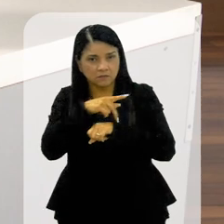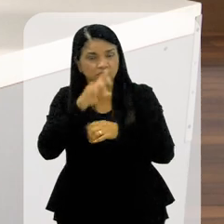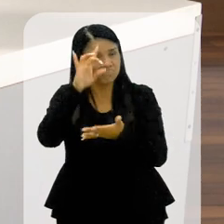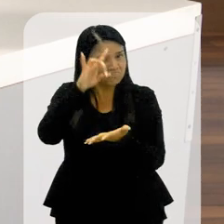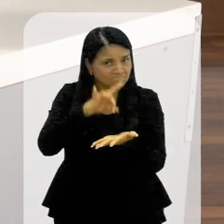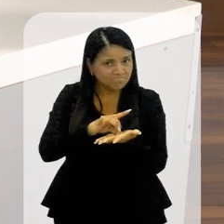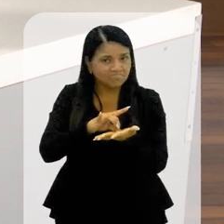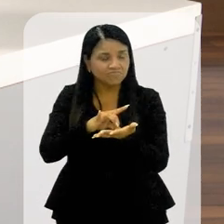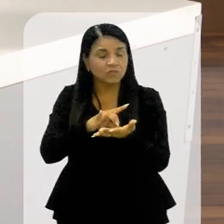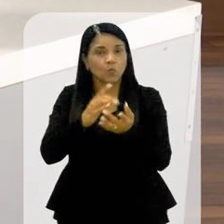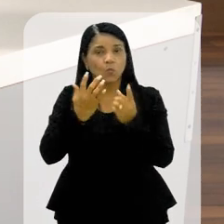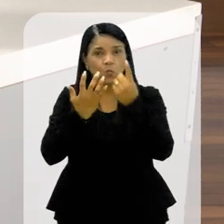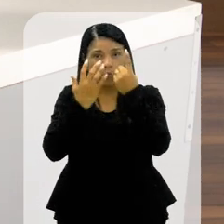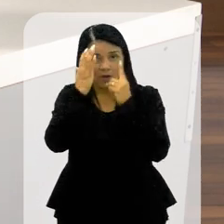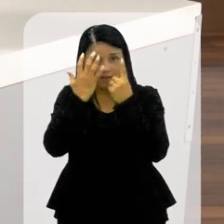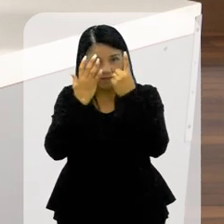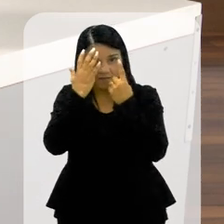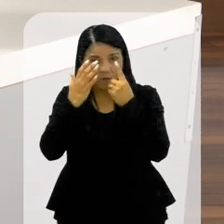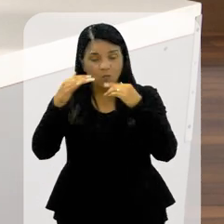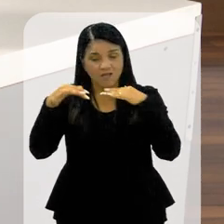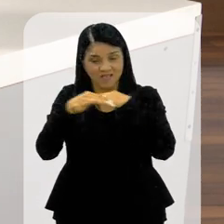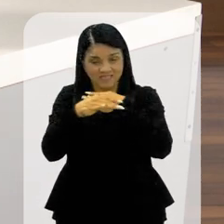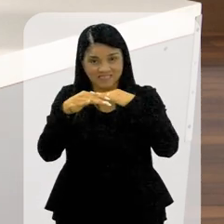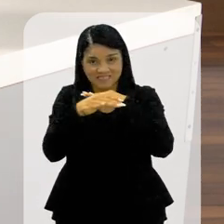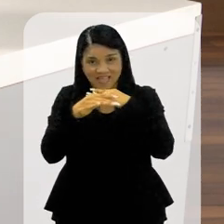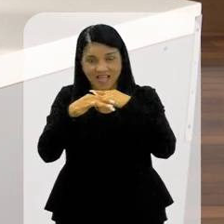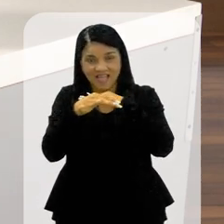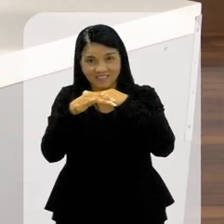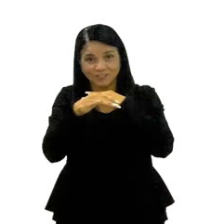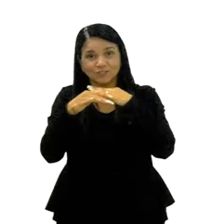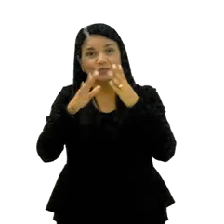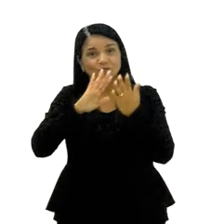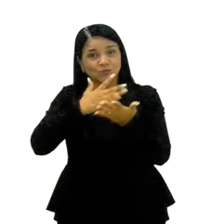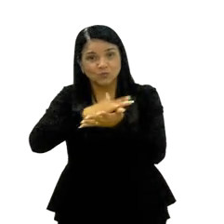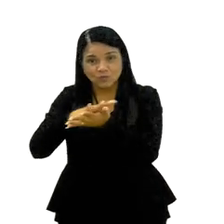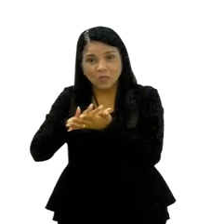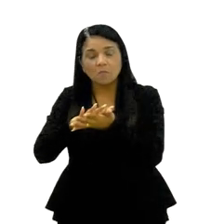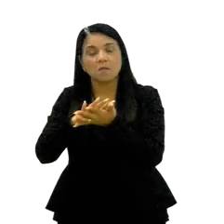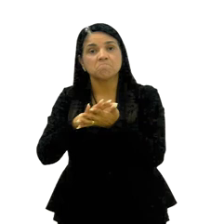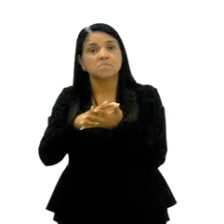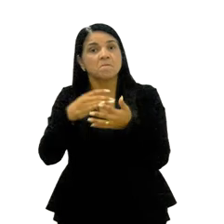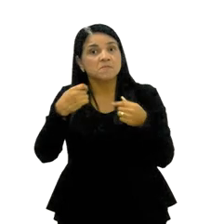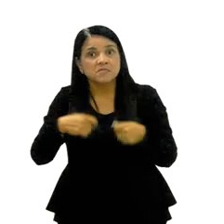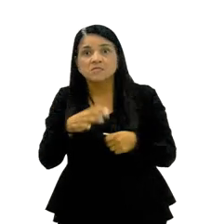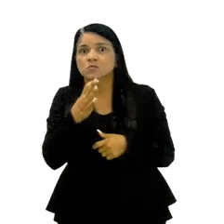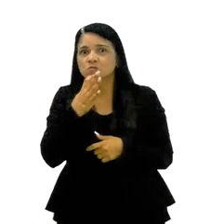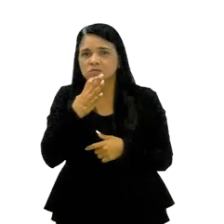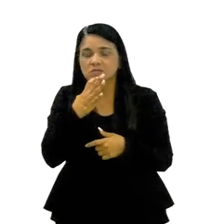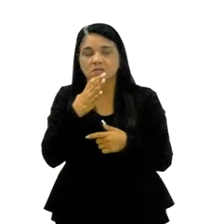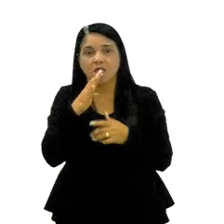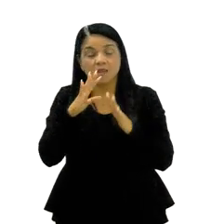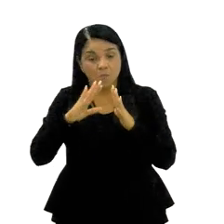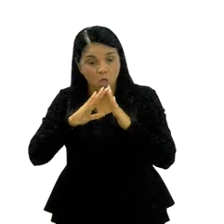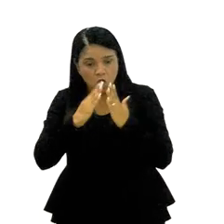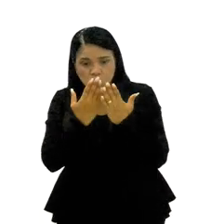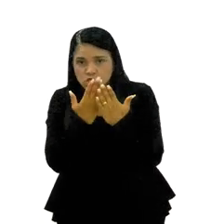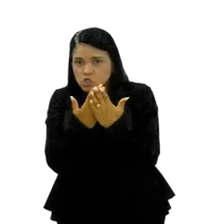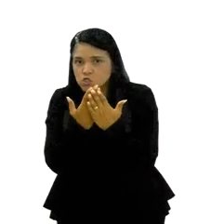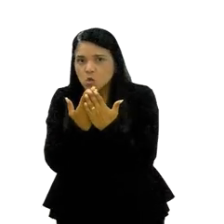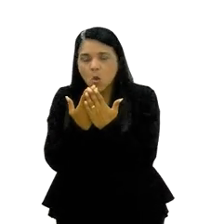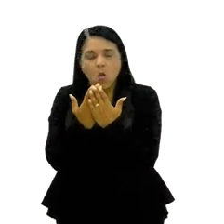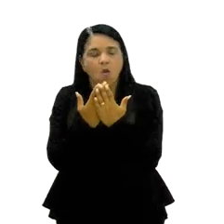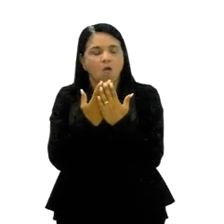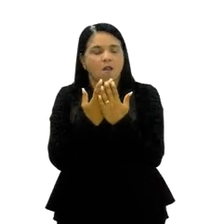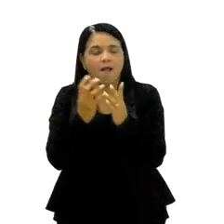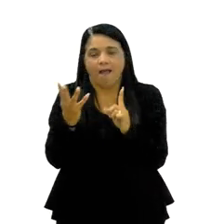na verdade, o carnaval em si, a cidade do samba, quem não conhece a cidade do samba, eu acho que deveria conhecer, porque é a maior escola de arte que eu